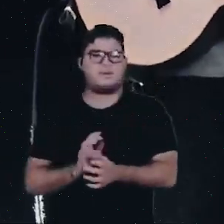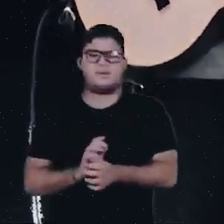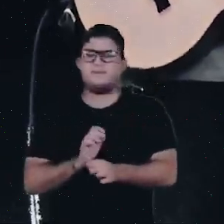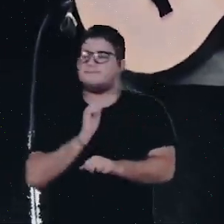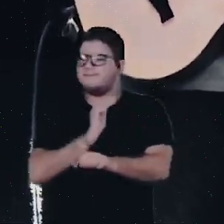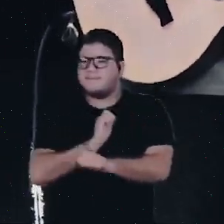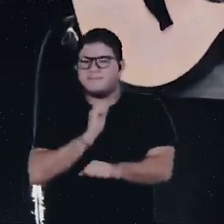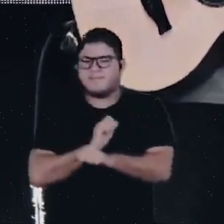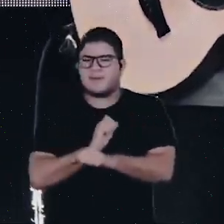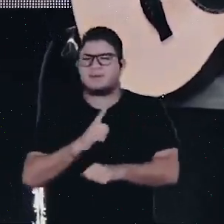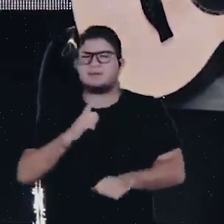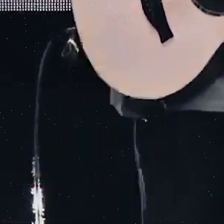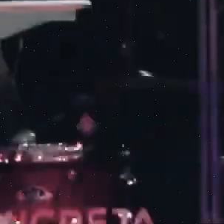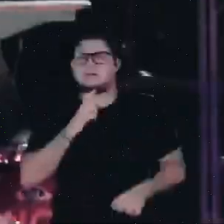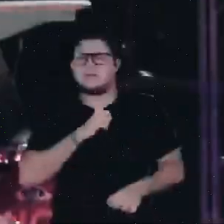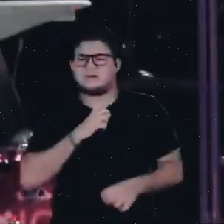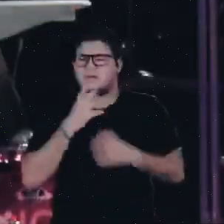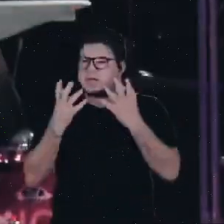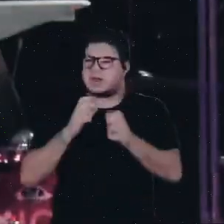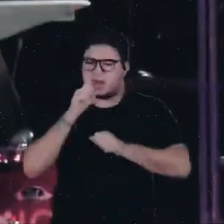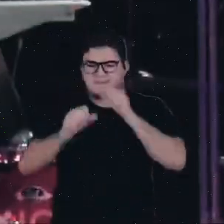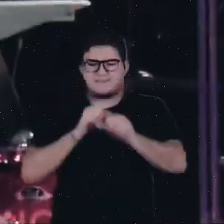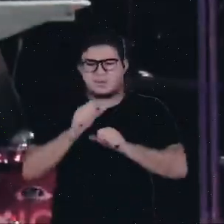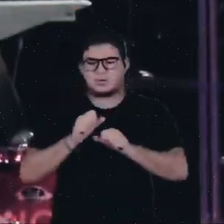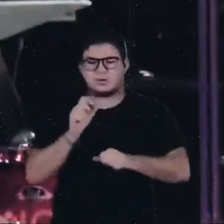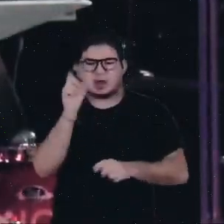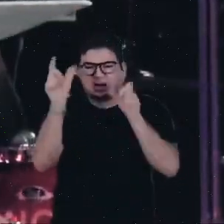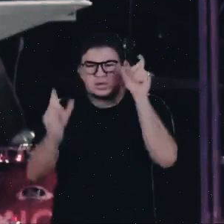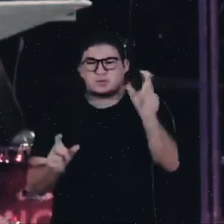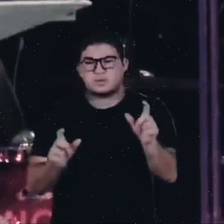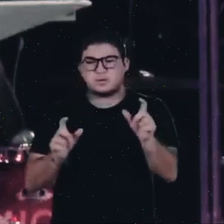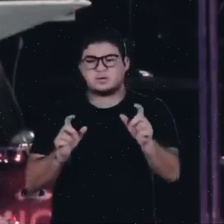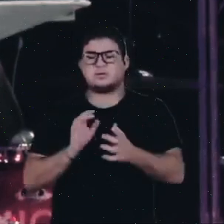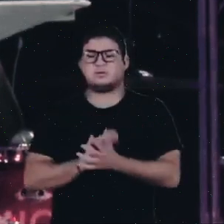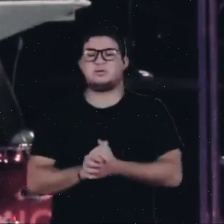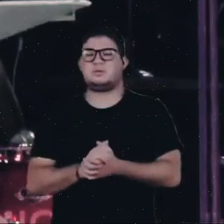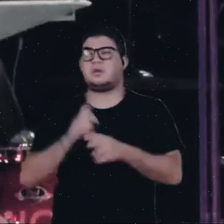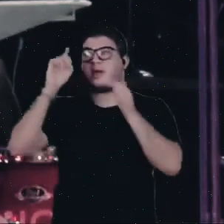pessoas, porque quem muda é Deus. É Deus.